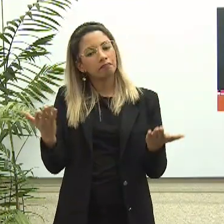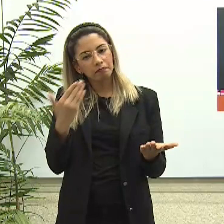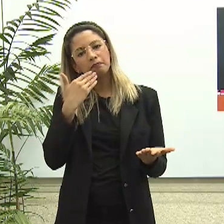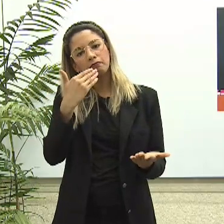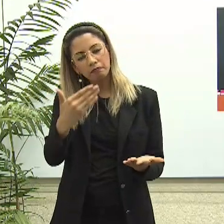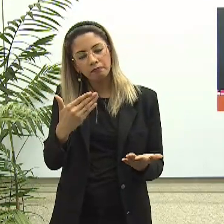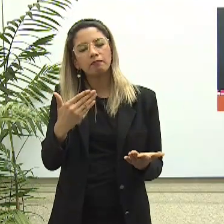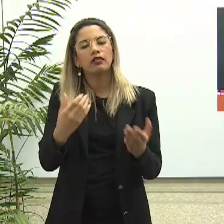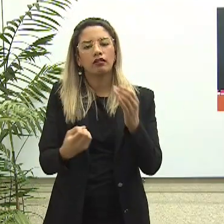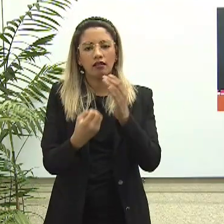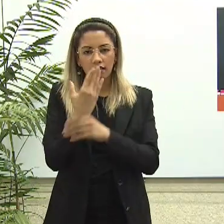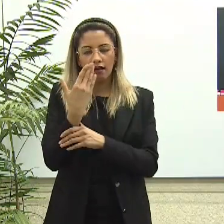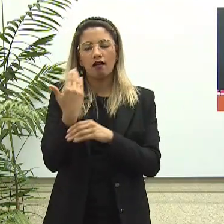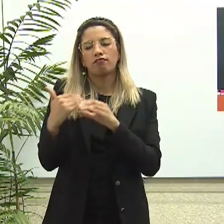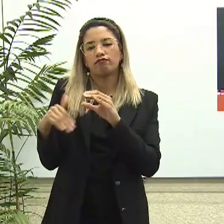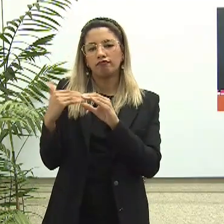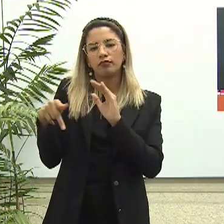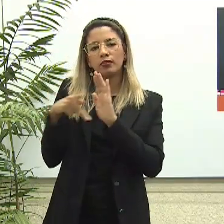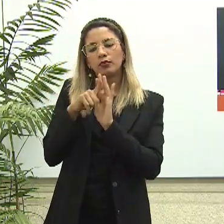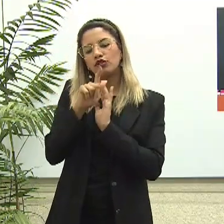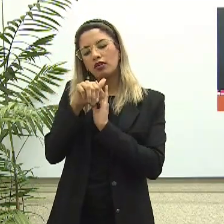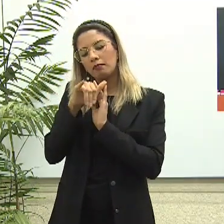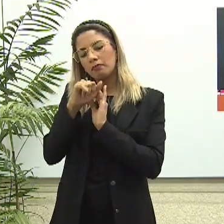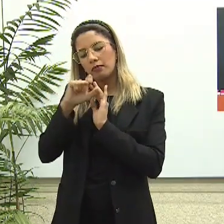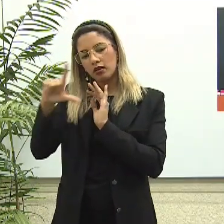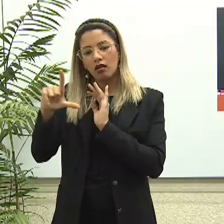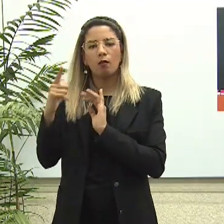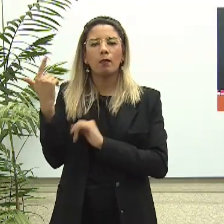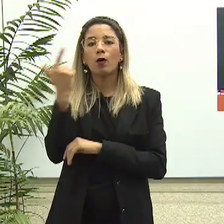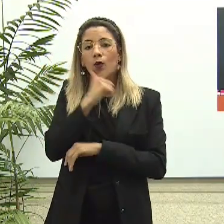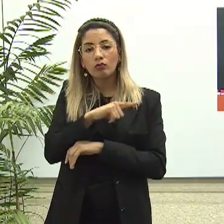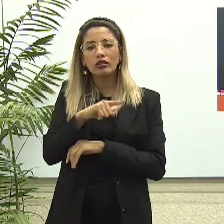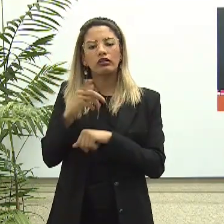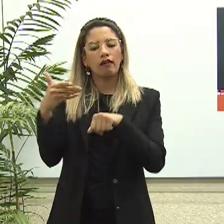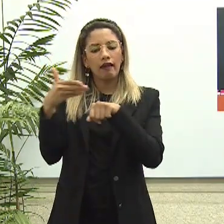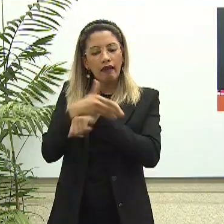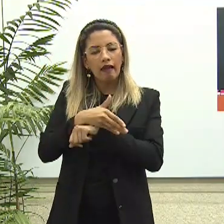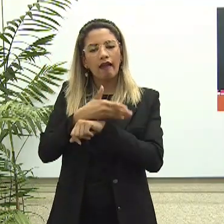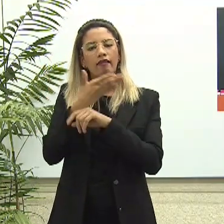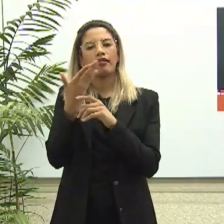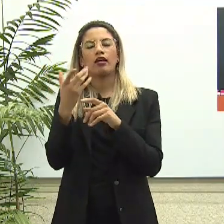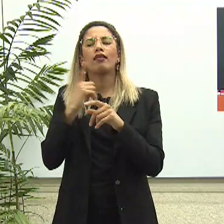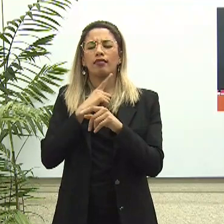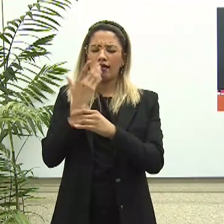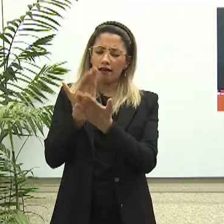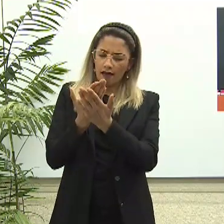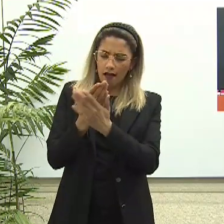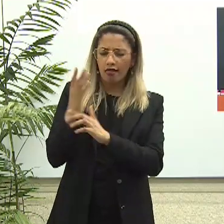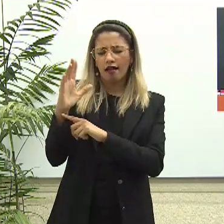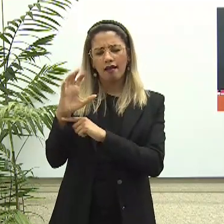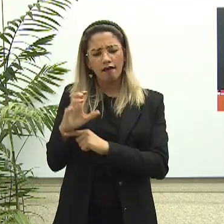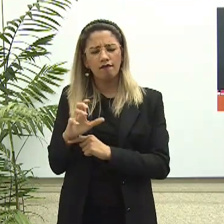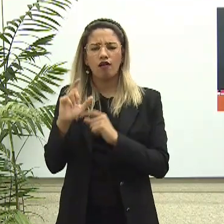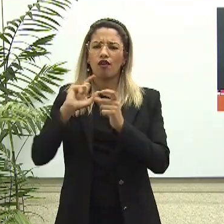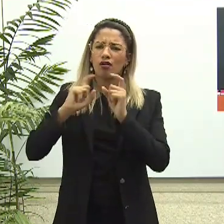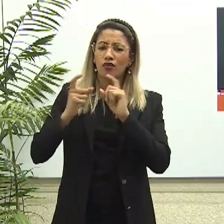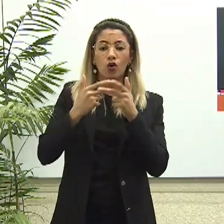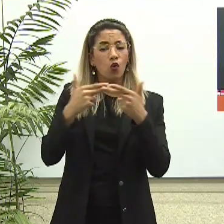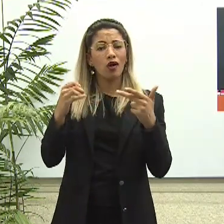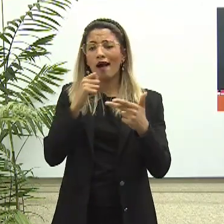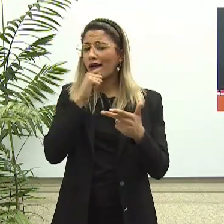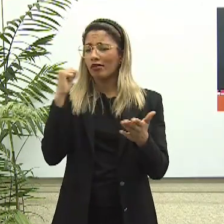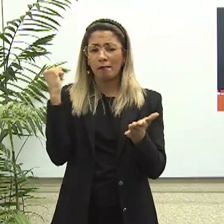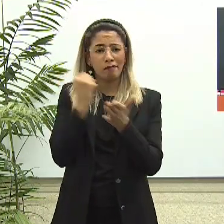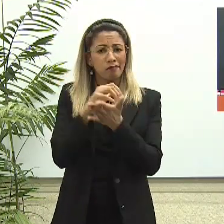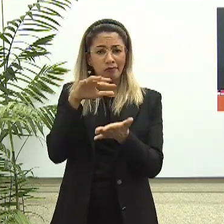conta no Gmail para para poder acessar as aulas a gente gravou todas as aulas a gente gravou reunião coisa que nem foi patenteada ainda tá tudo